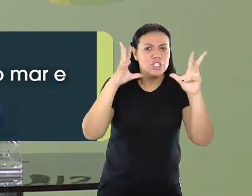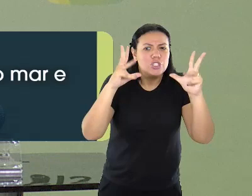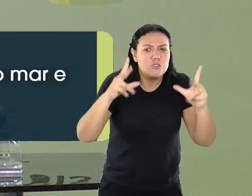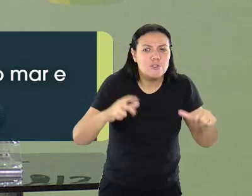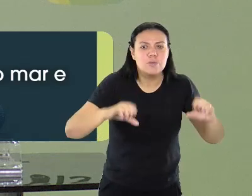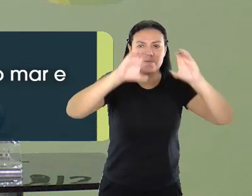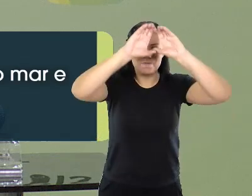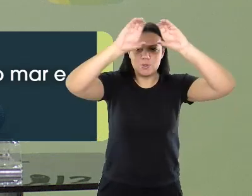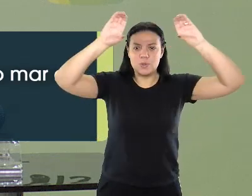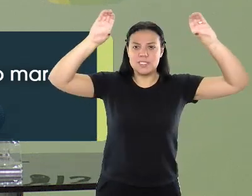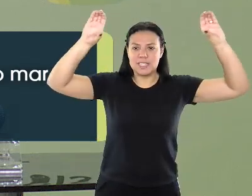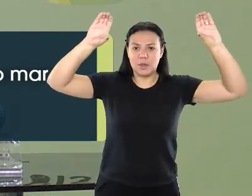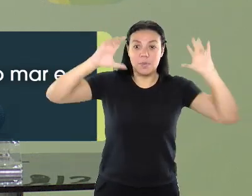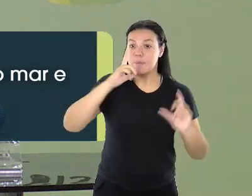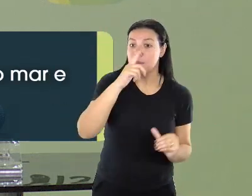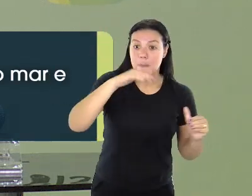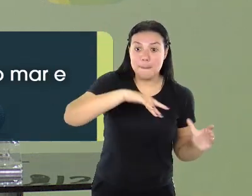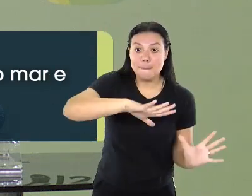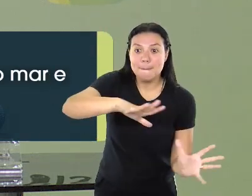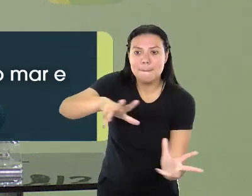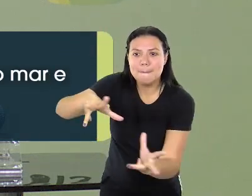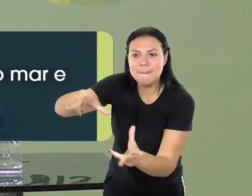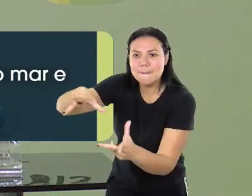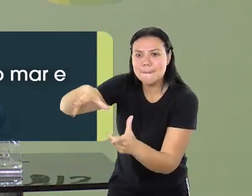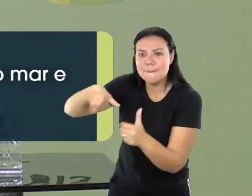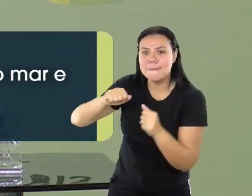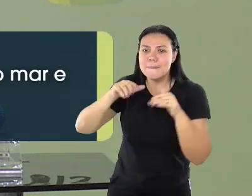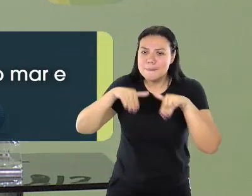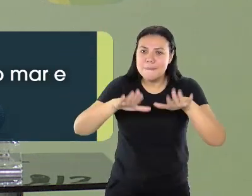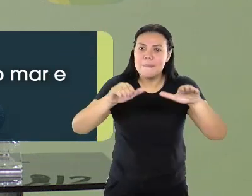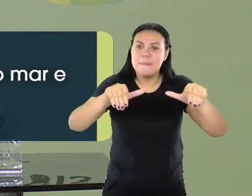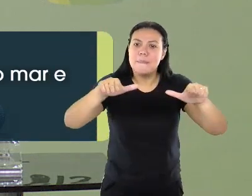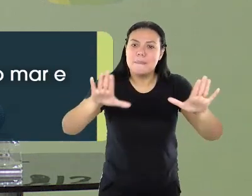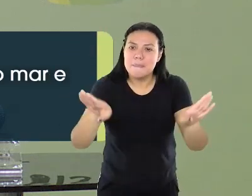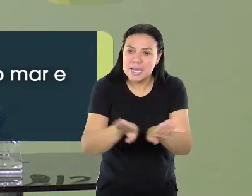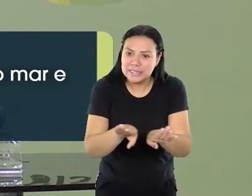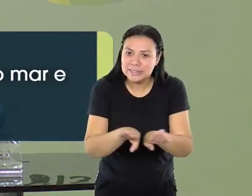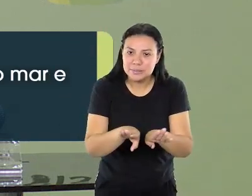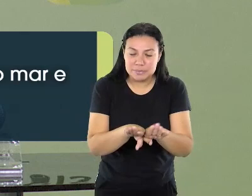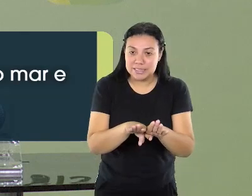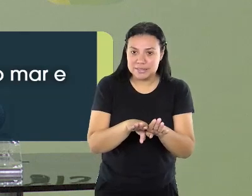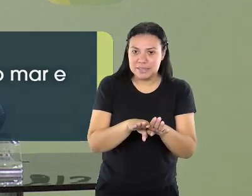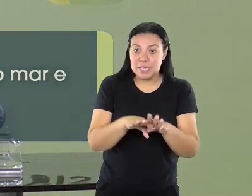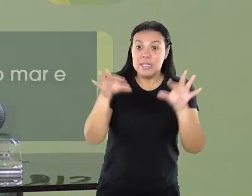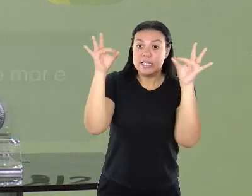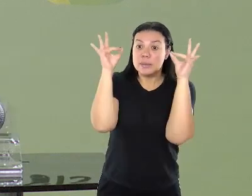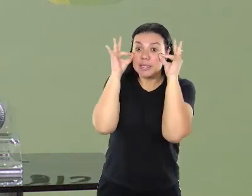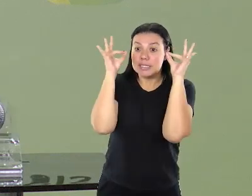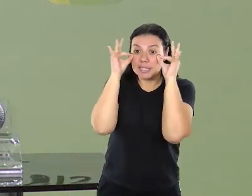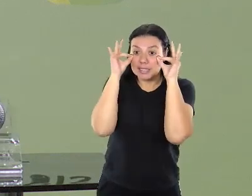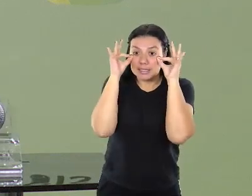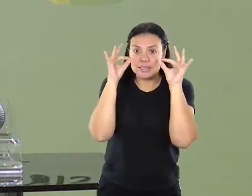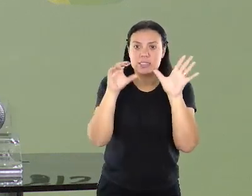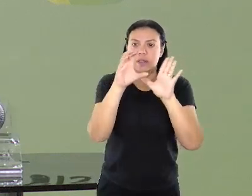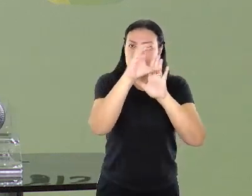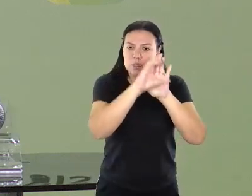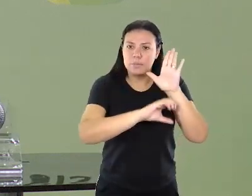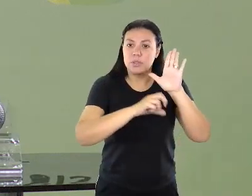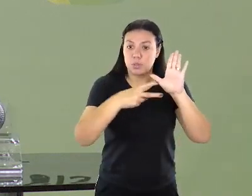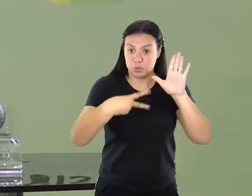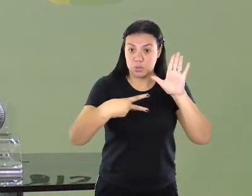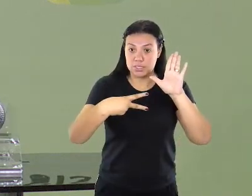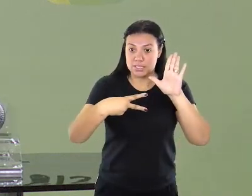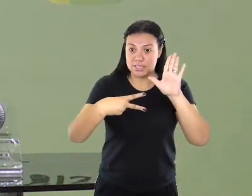céu, que fez o mar e a terra. Se você observar bem, no capítulo 2, versículo 9, ele